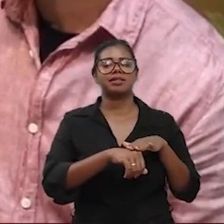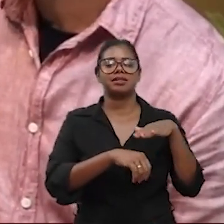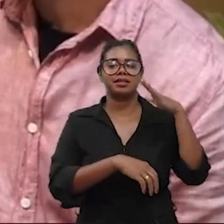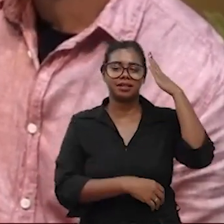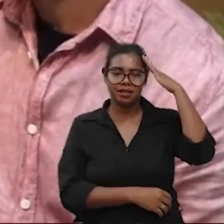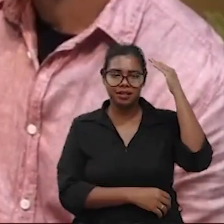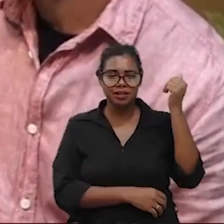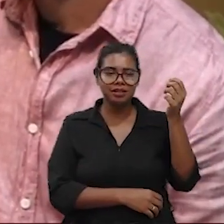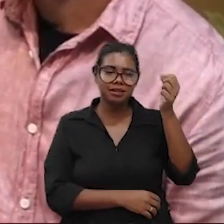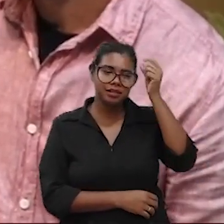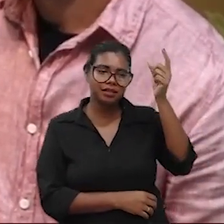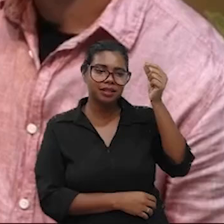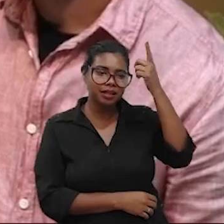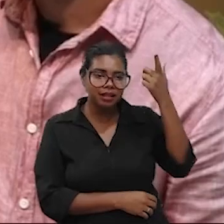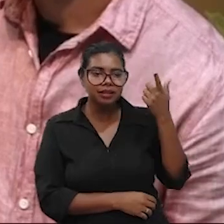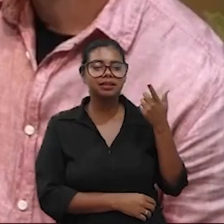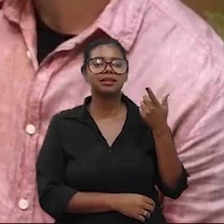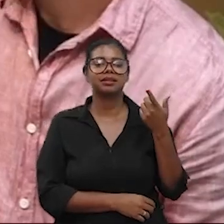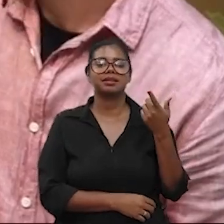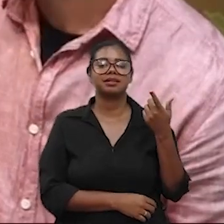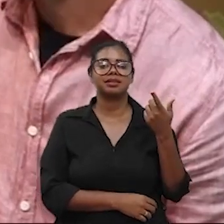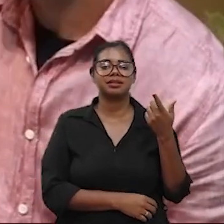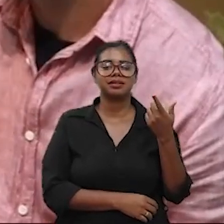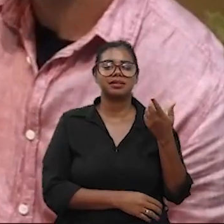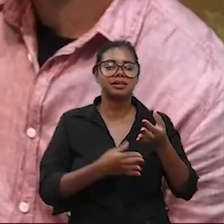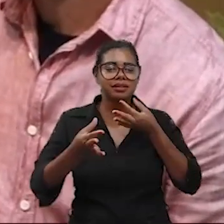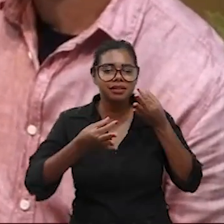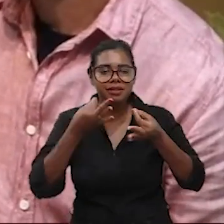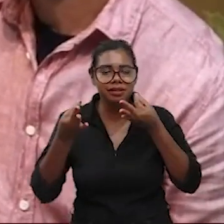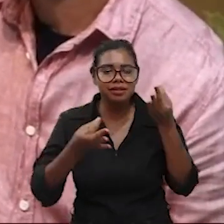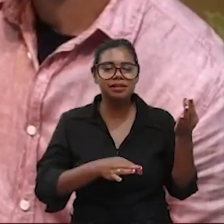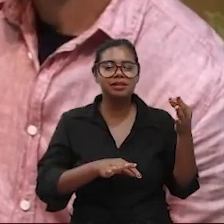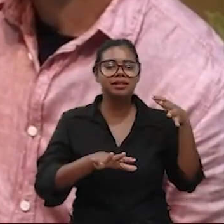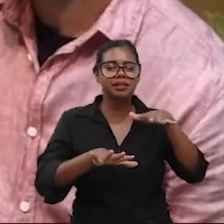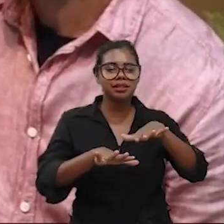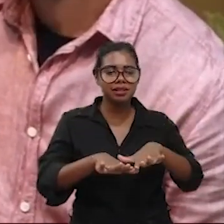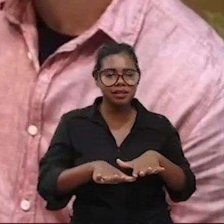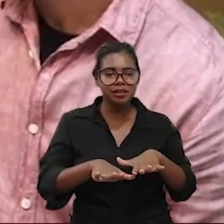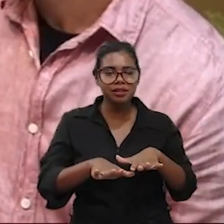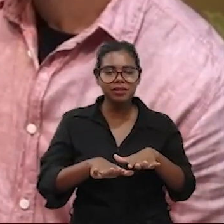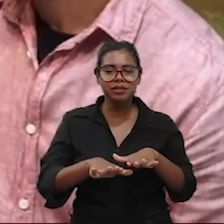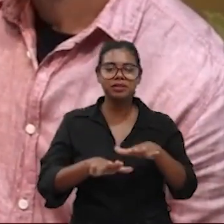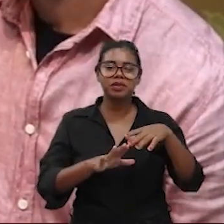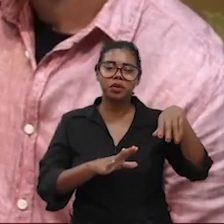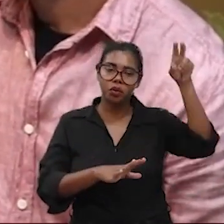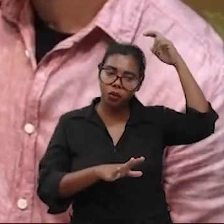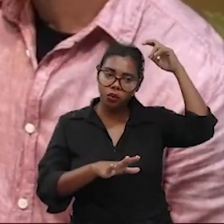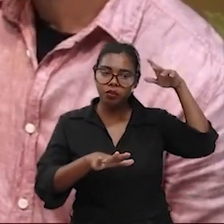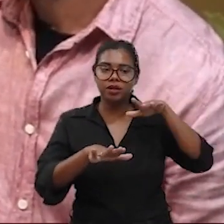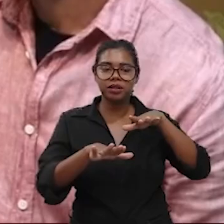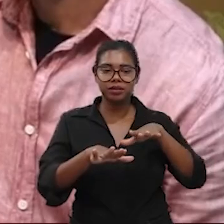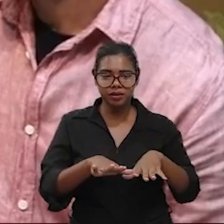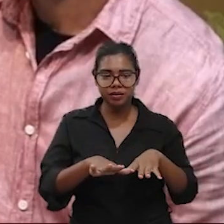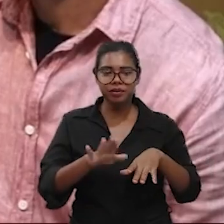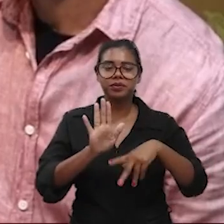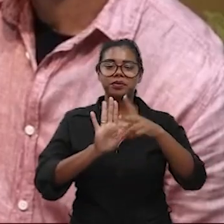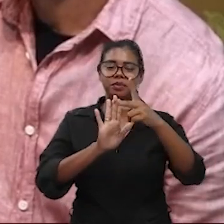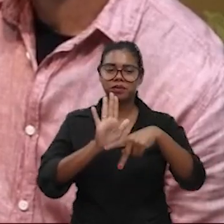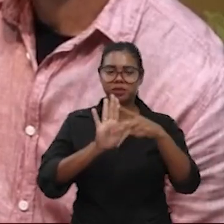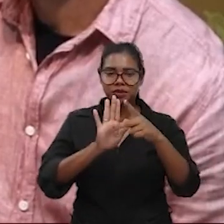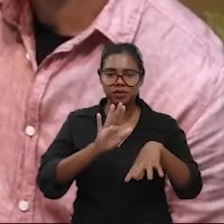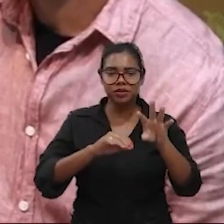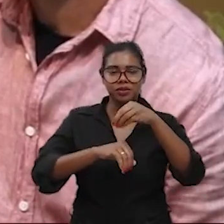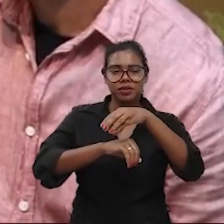ideia do projeto, né? Sobre inclusão, sobre cultura inclusiva, né? E aí,